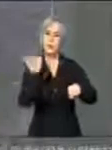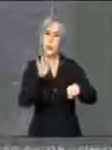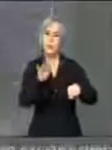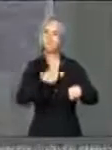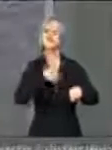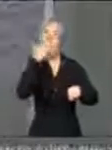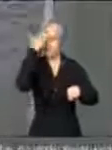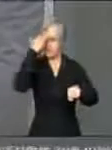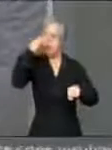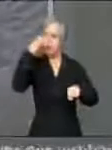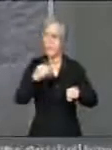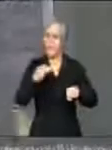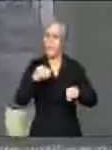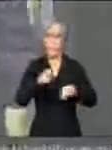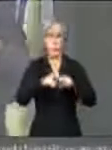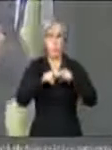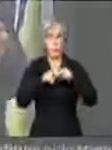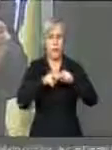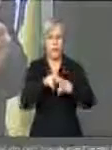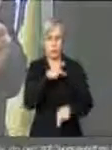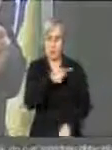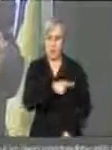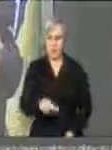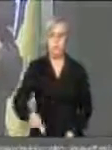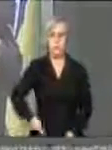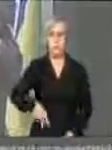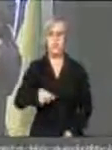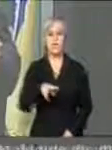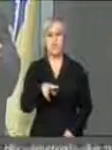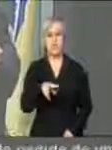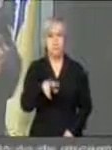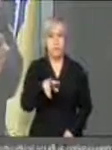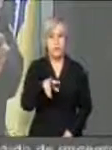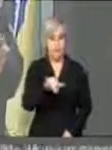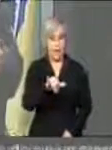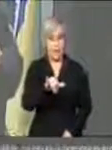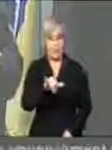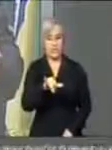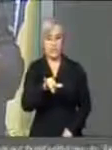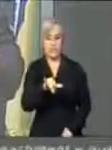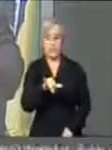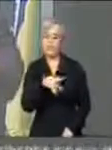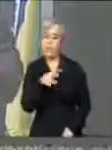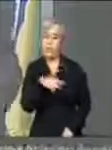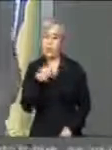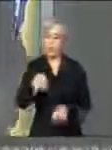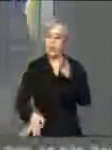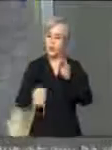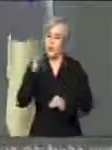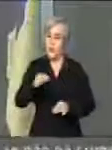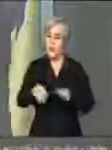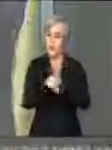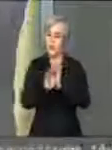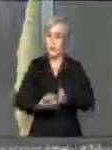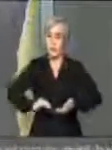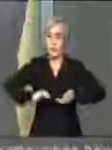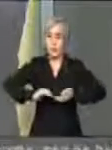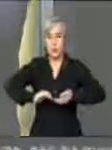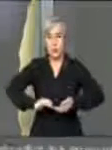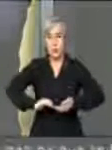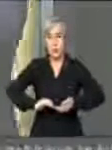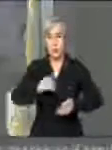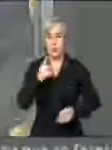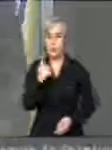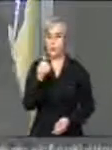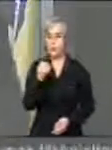sábia, pois a presidente estará submetida ao julgamento por um Congresso Nacional de